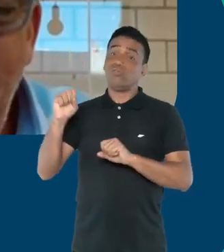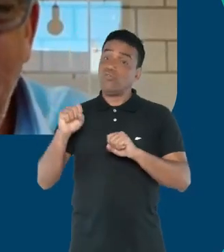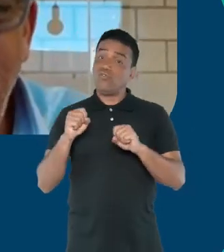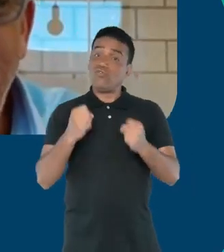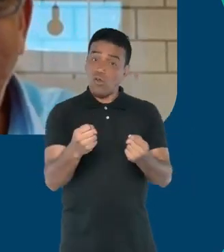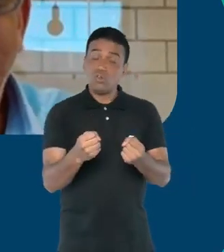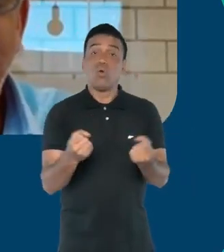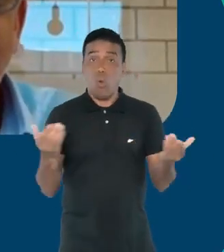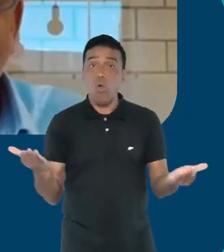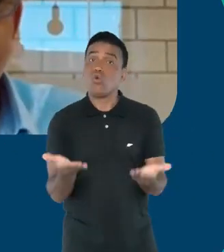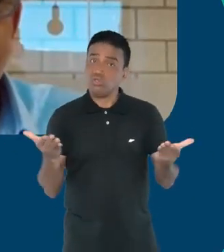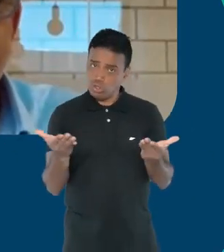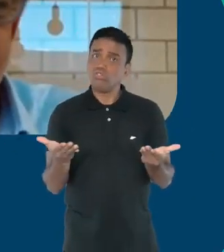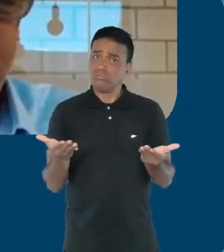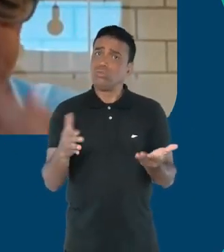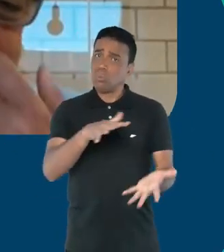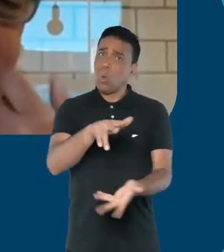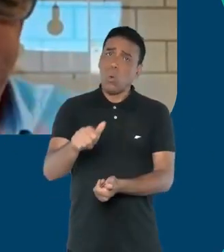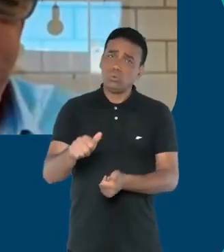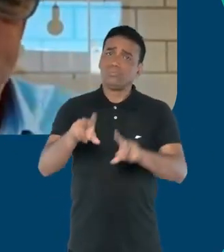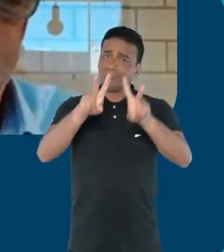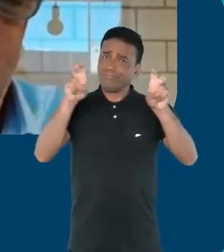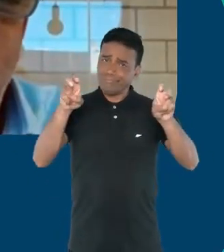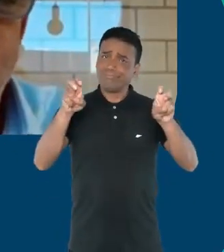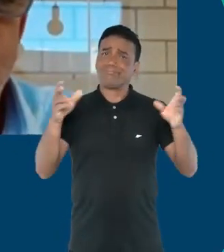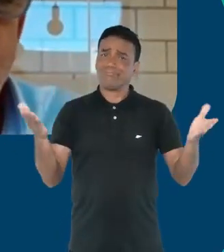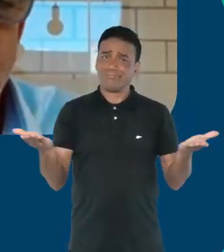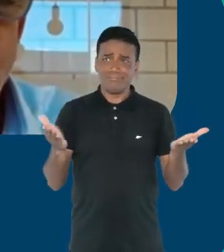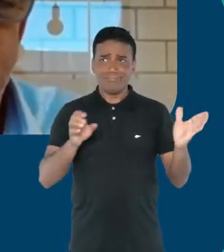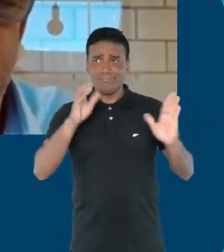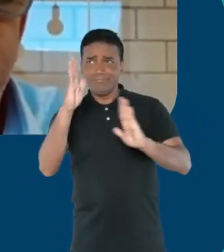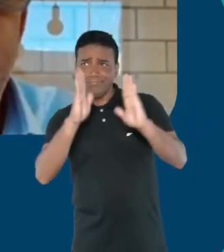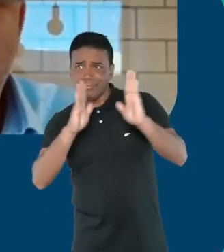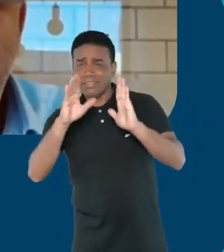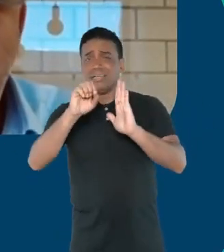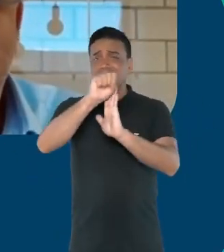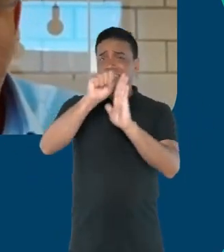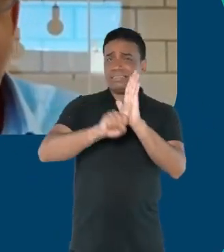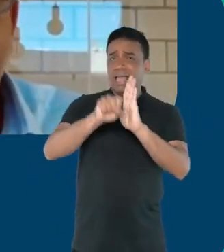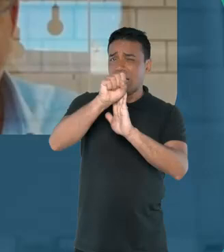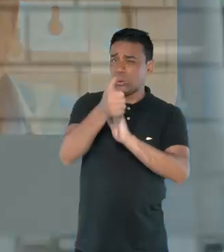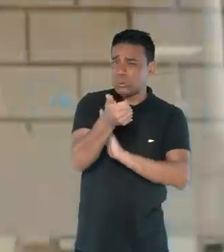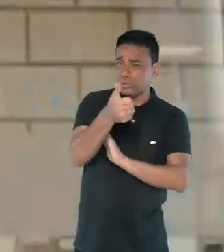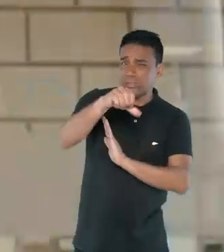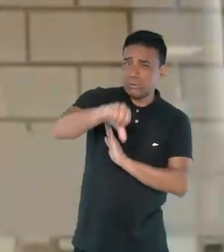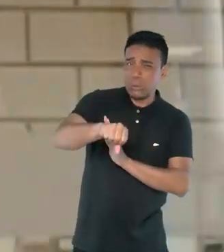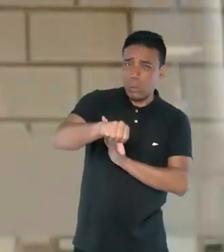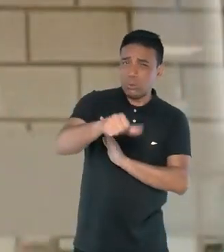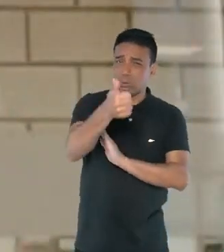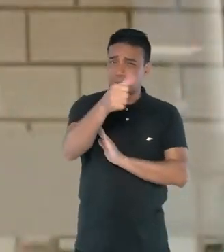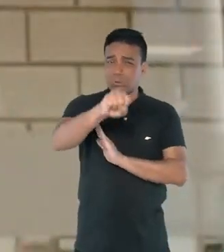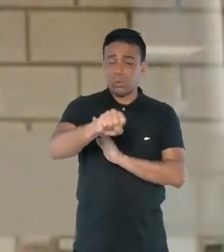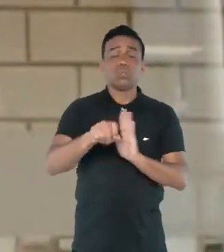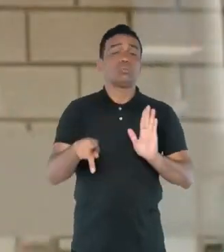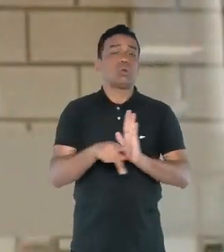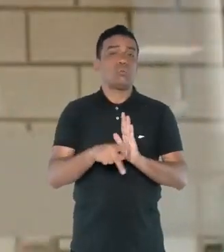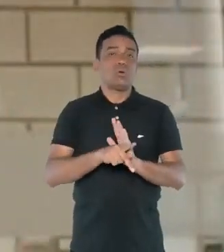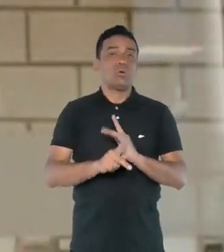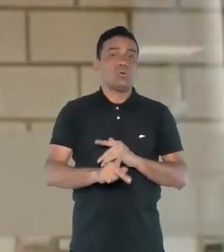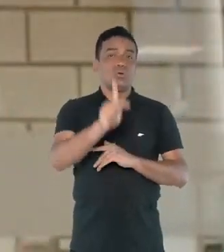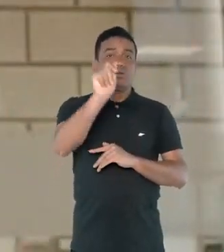forçosamente atual, porque, né, no século XVIII ali, você tem o próprio Kant,